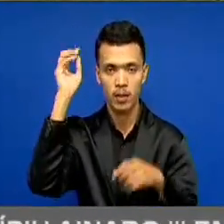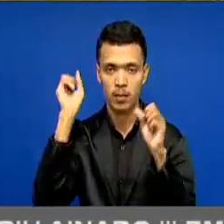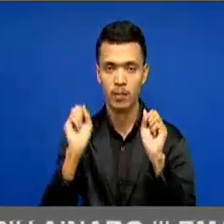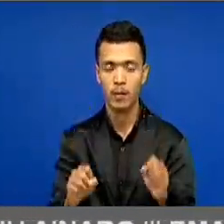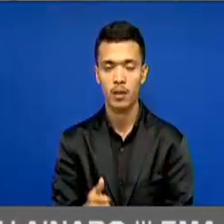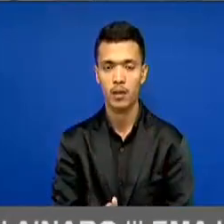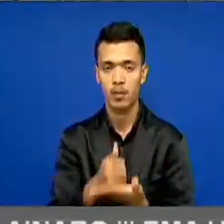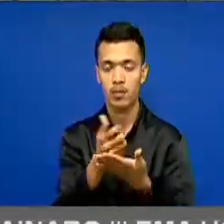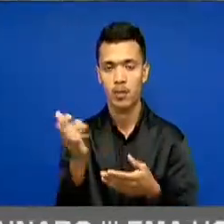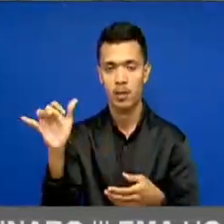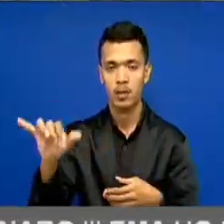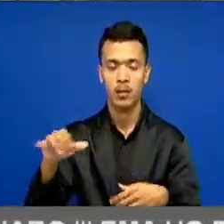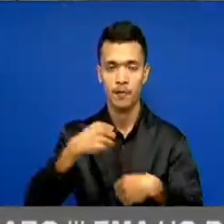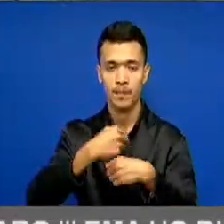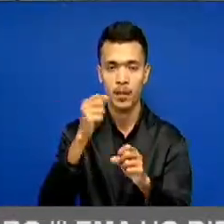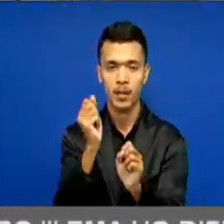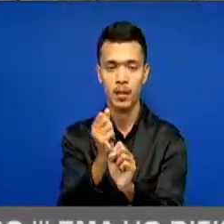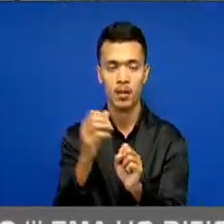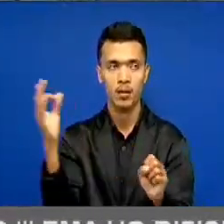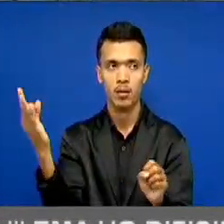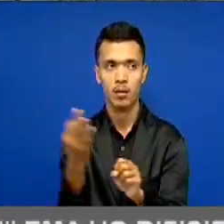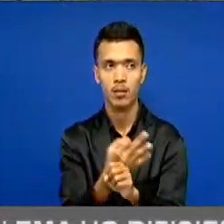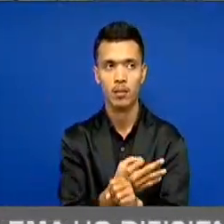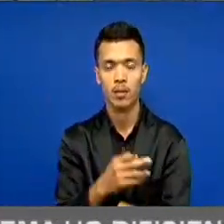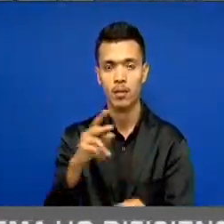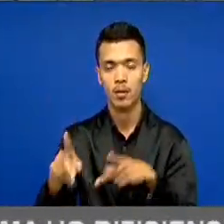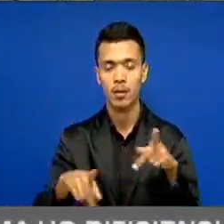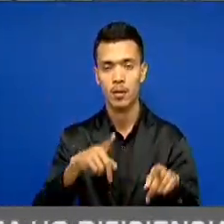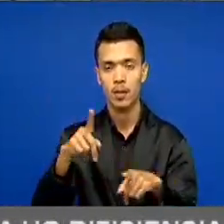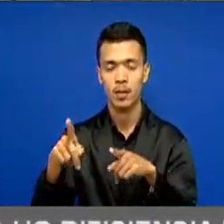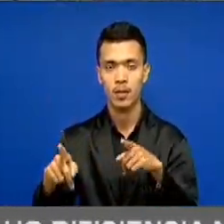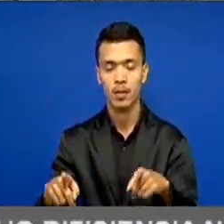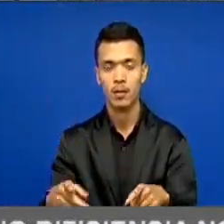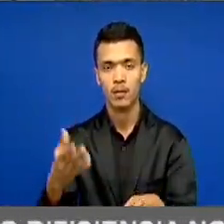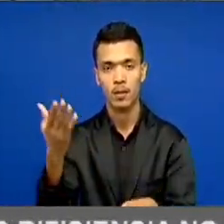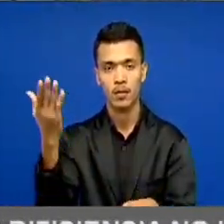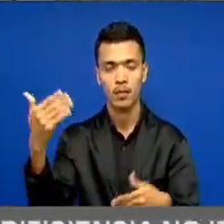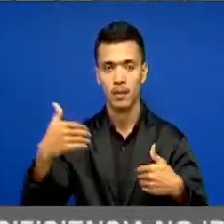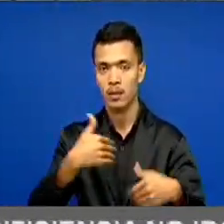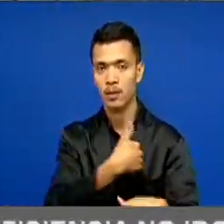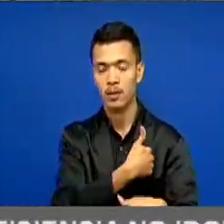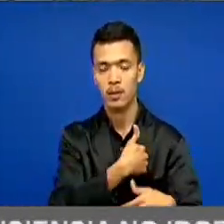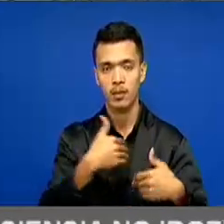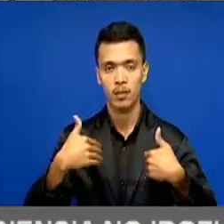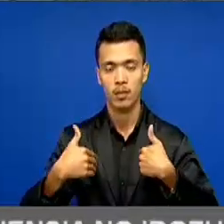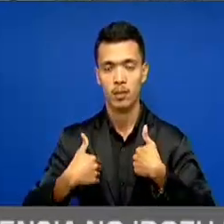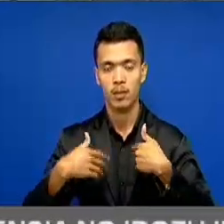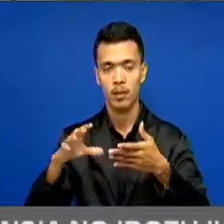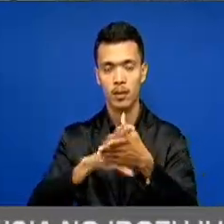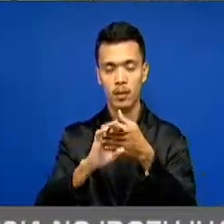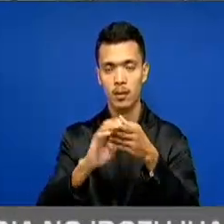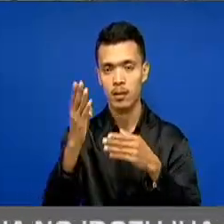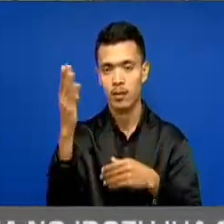ser nessa ser suco. Ya ema buku kira ya nebe mak sira o que cartão eleitoral. Ora